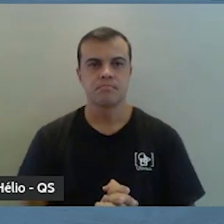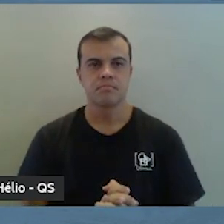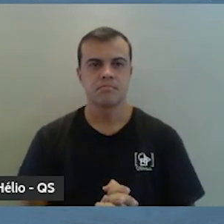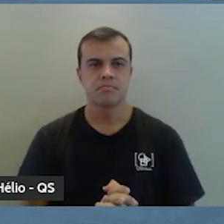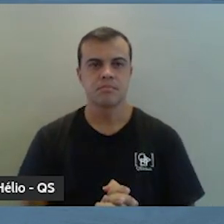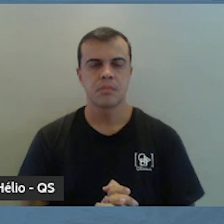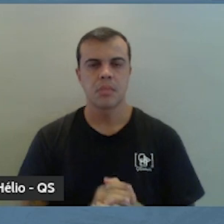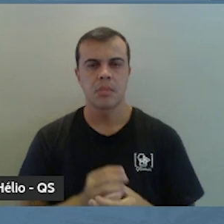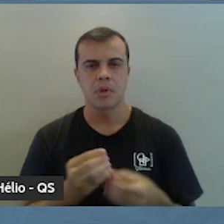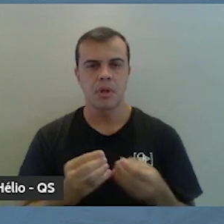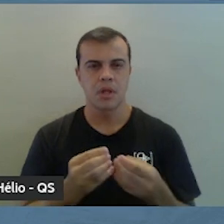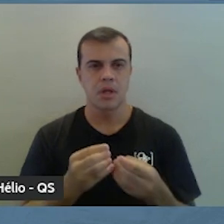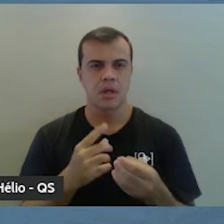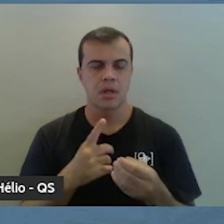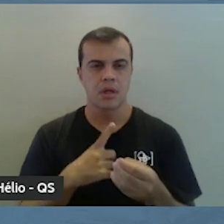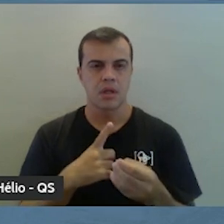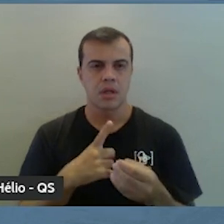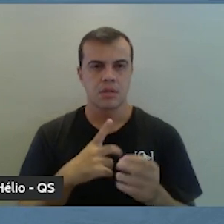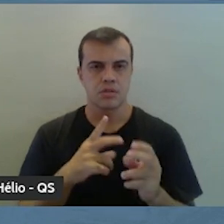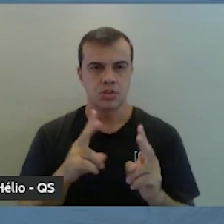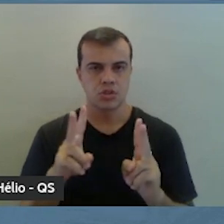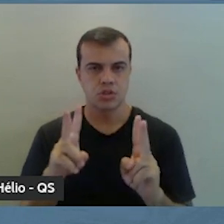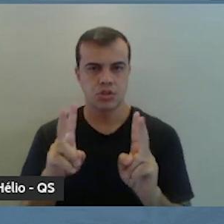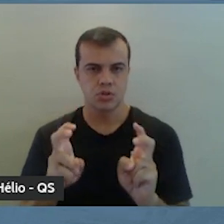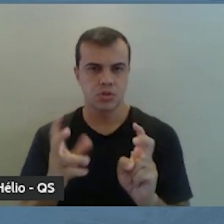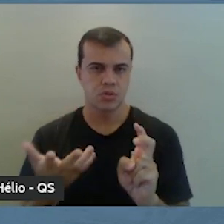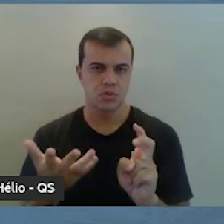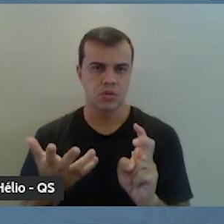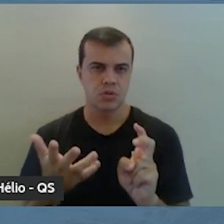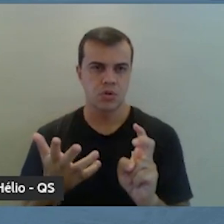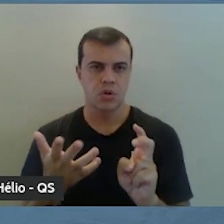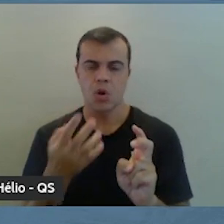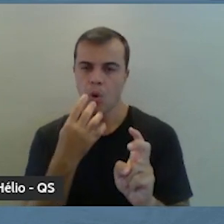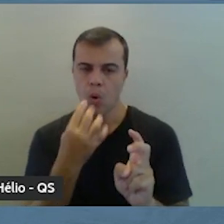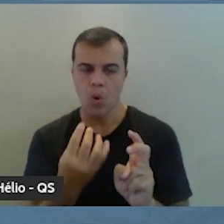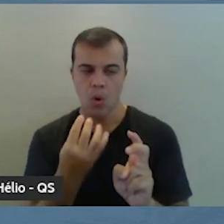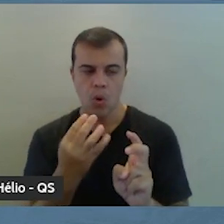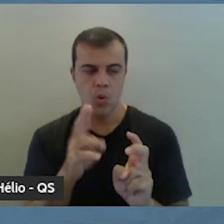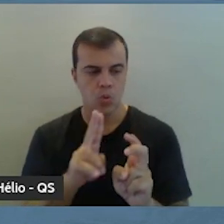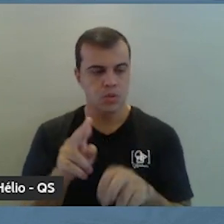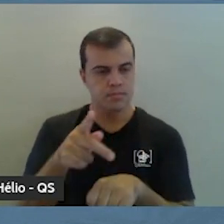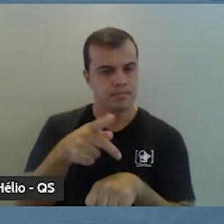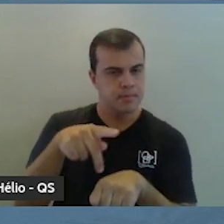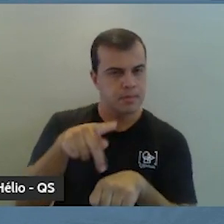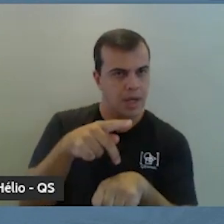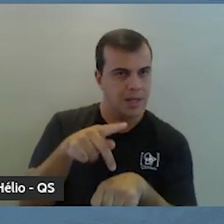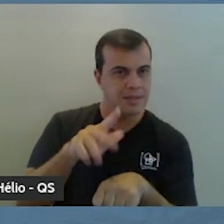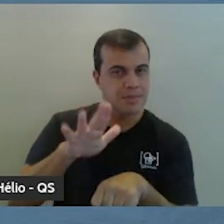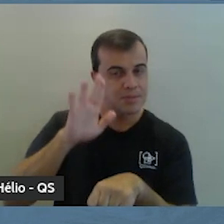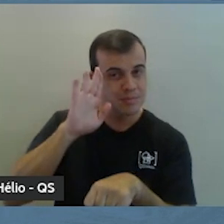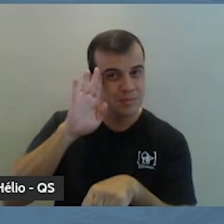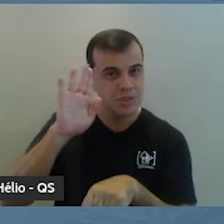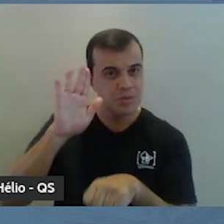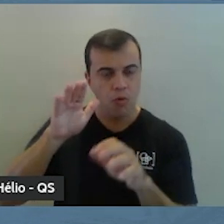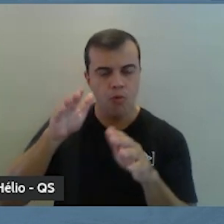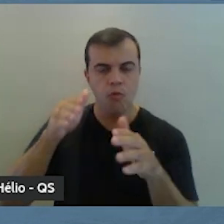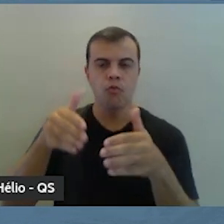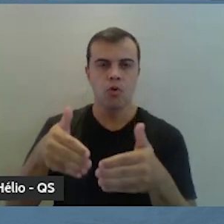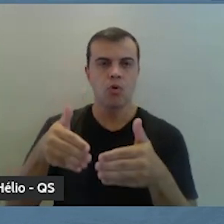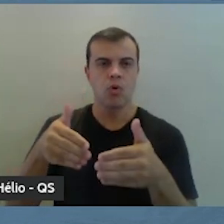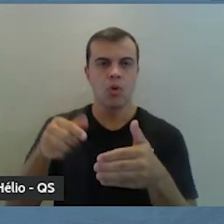se coloque os tipos, ainda que use as cores do país, mas o principal foco